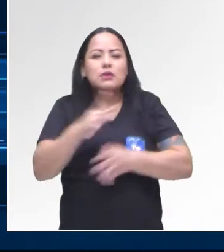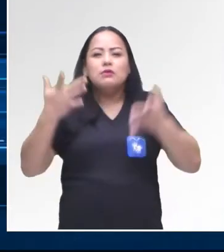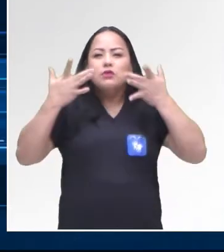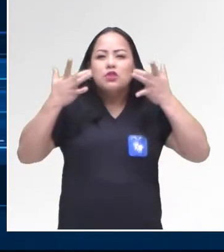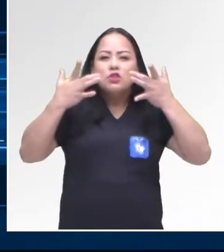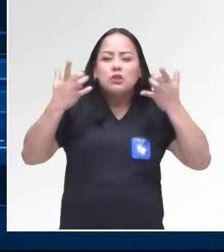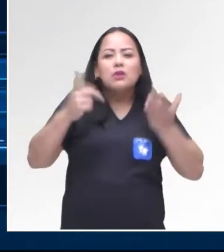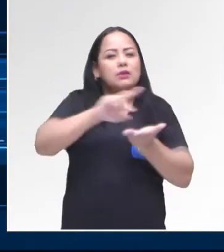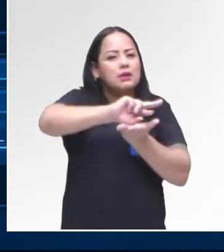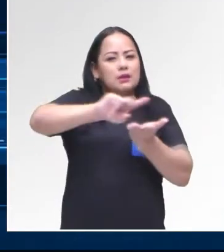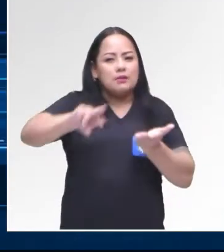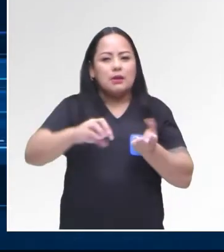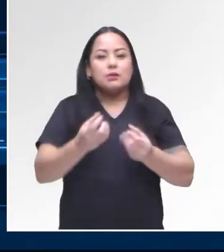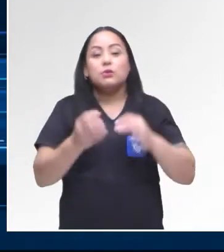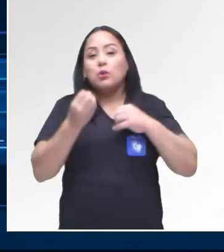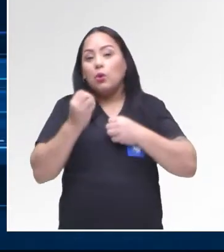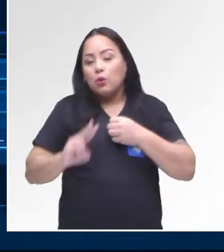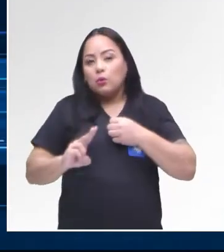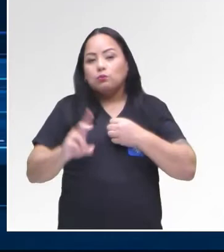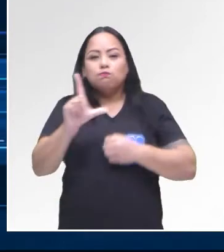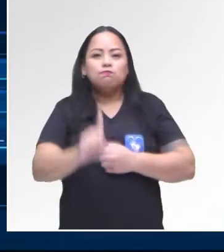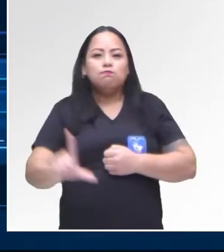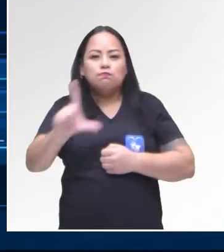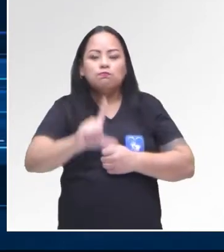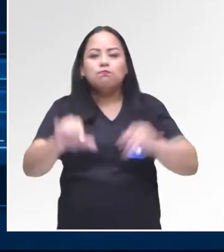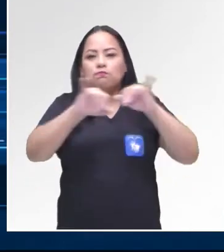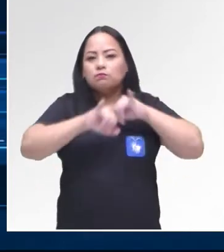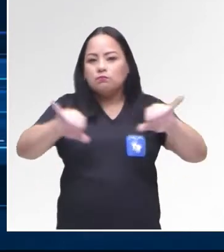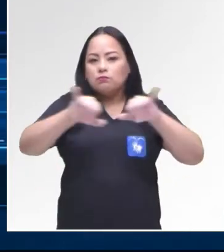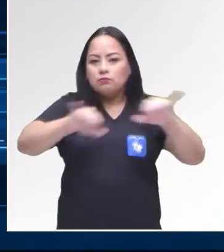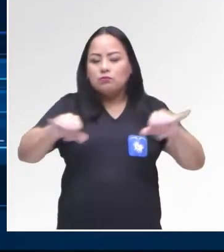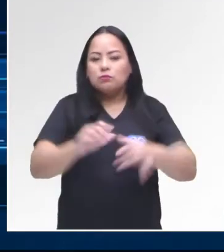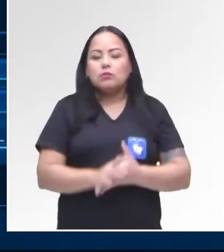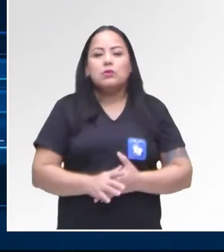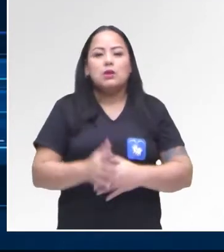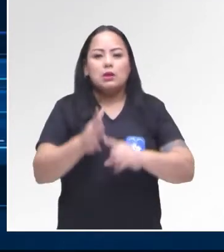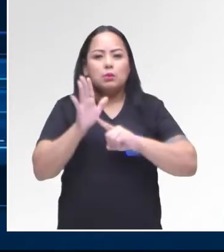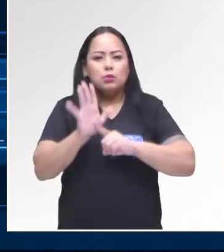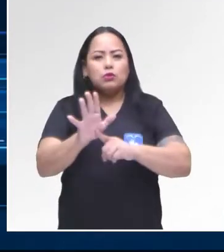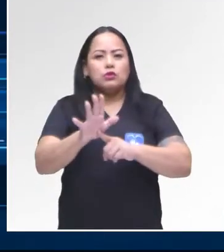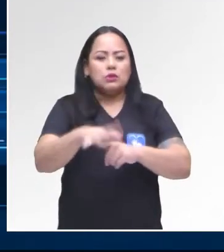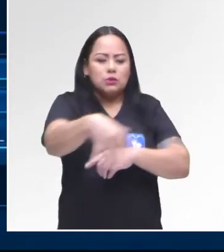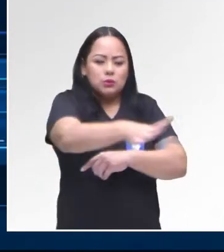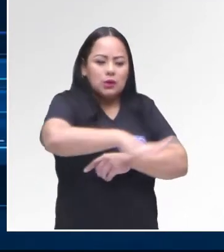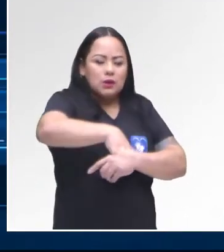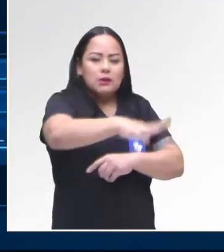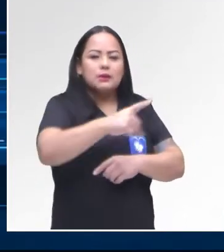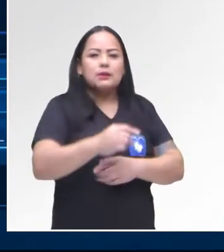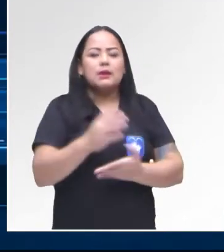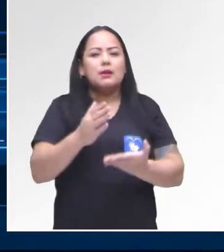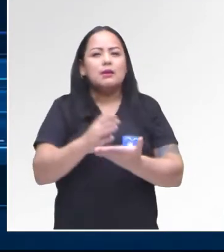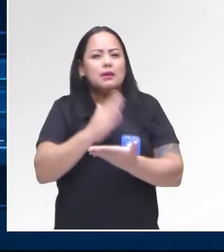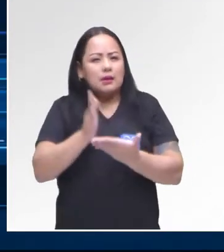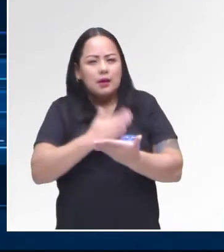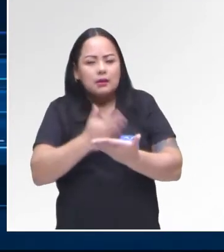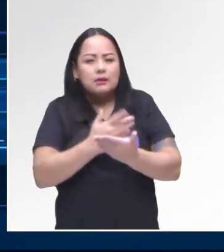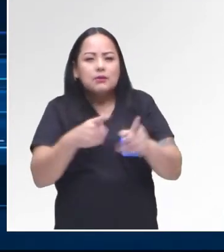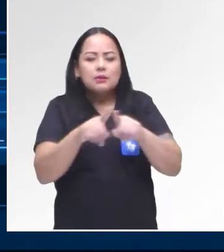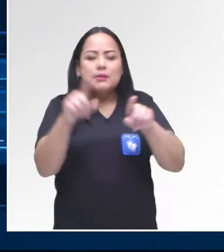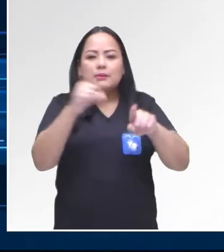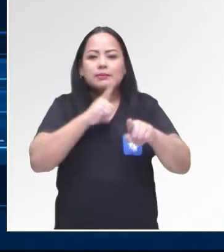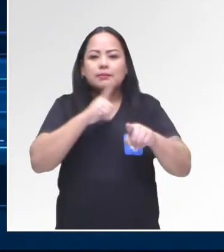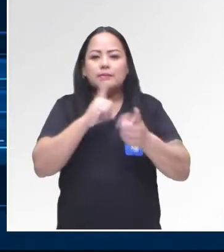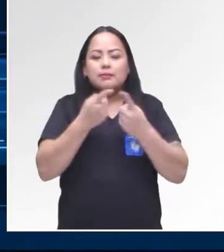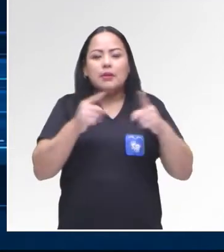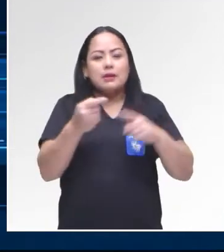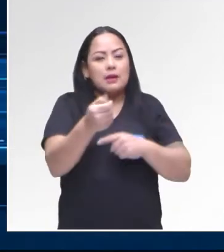uma literatura de formação, como é muito utilizada, muito apresentando a terra. Temos algumas obras ali também, mas